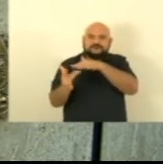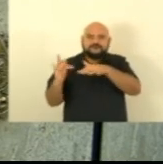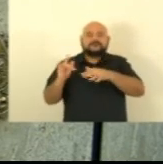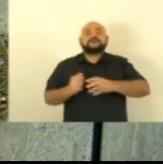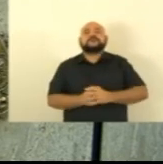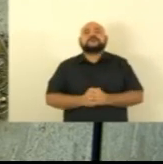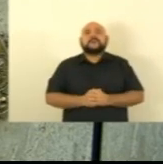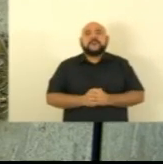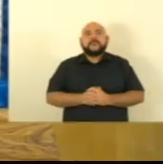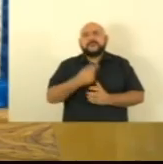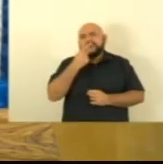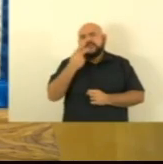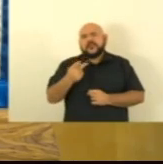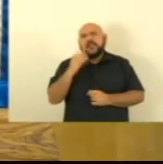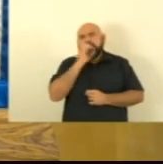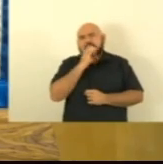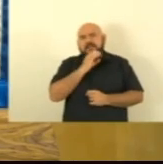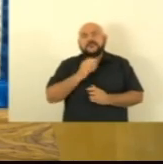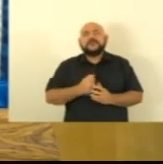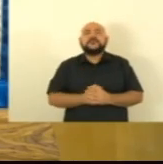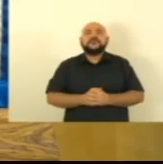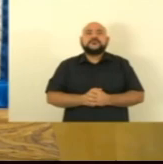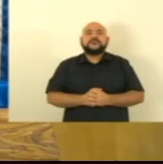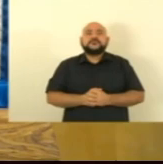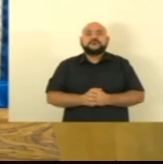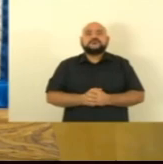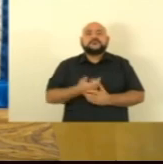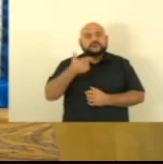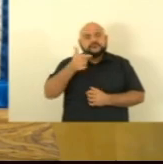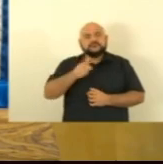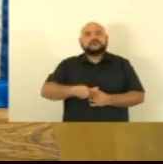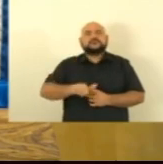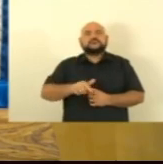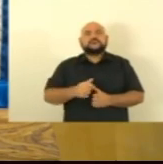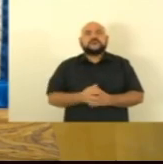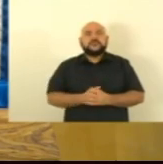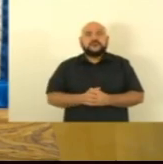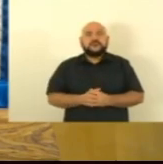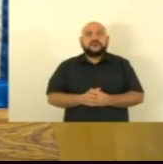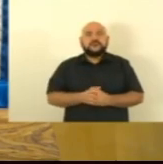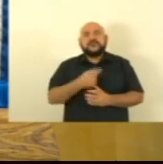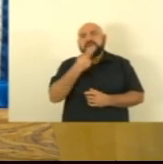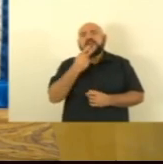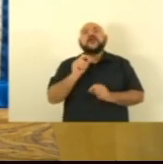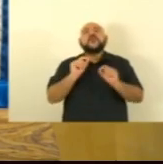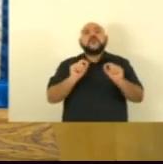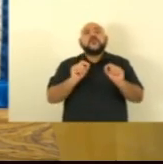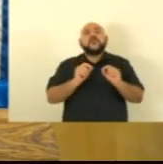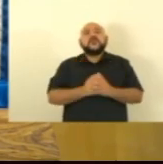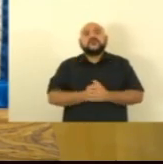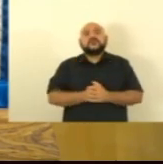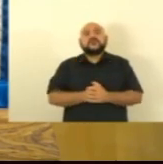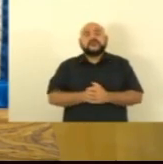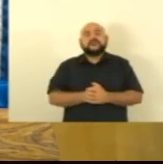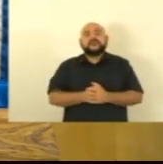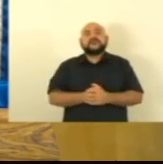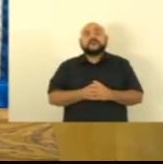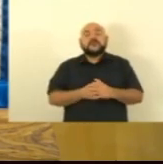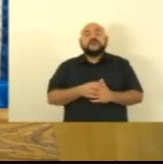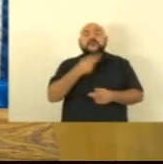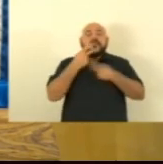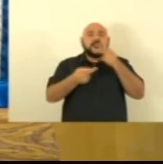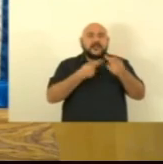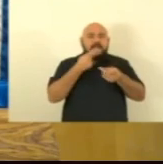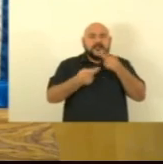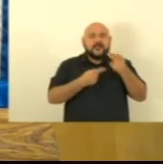Nossa fala é breve, nós estamos aqui mais uma vez para sensibilizar o governo do Estado do Espírito Santo